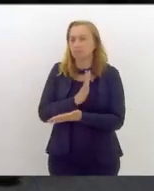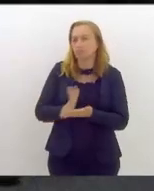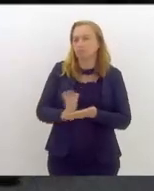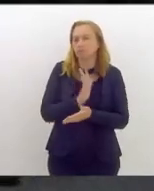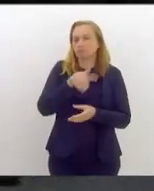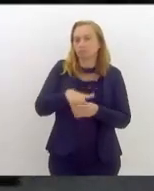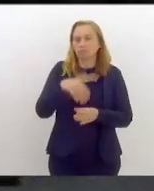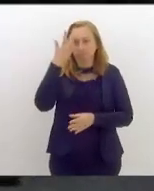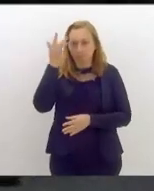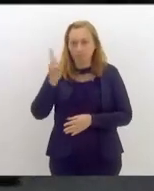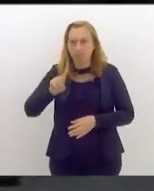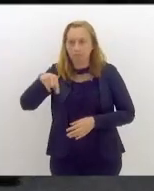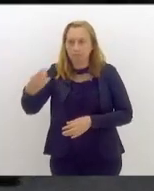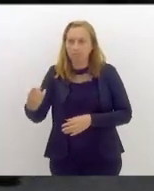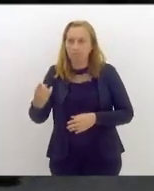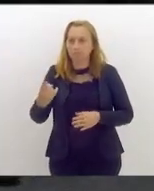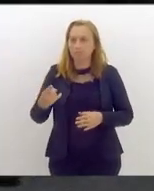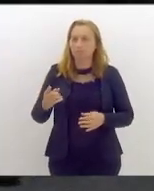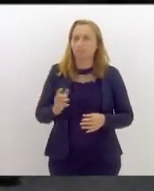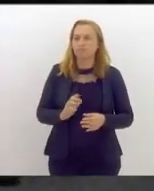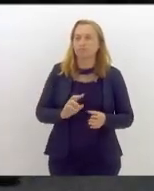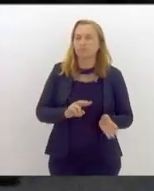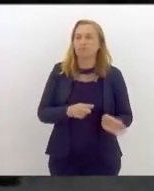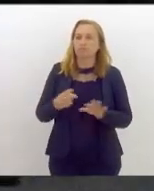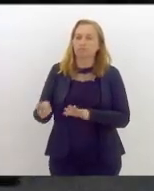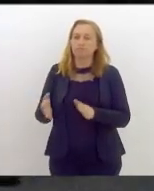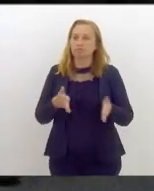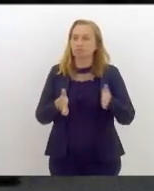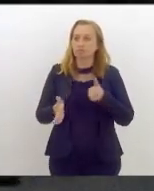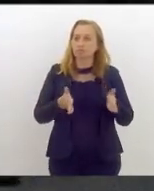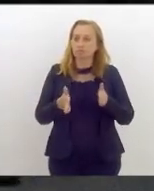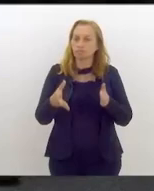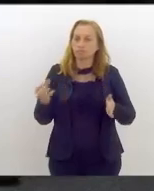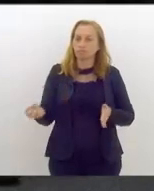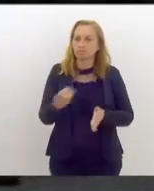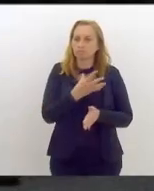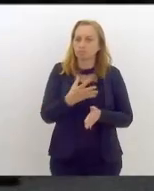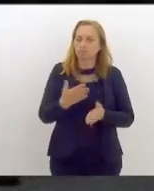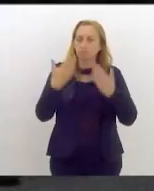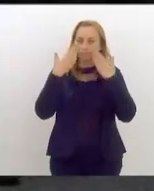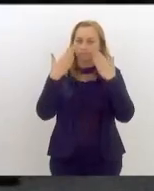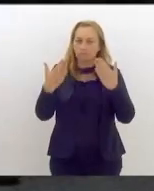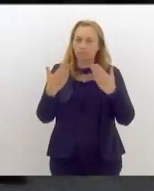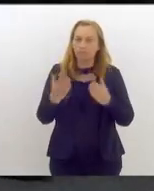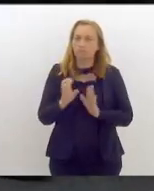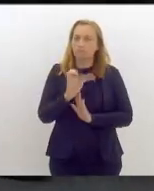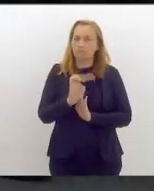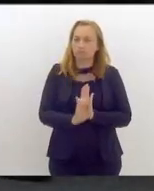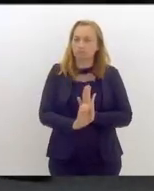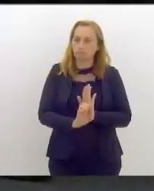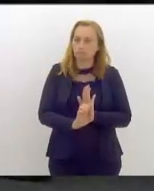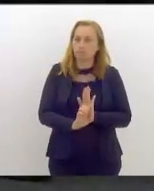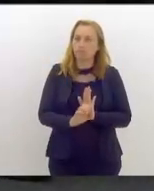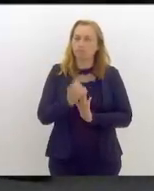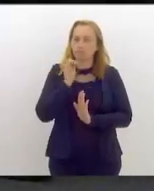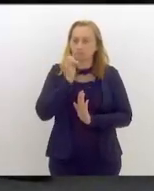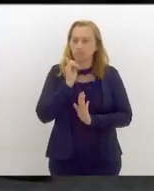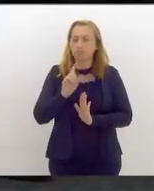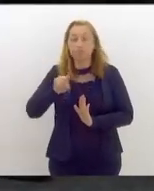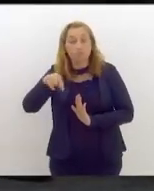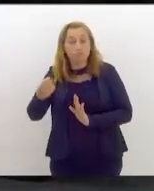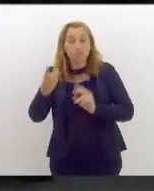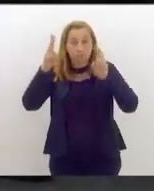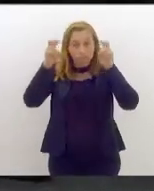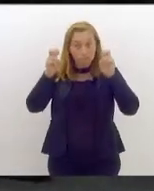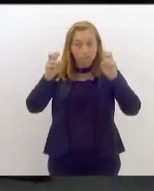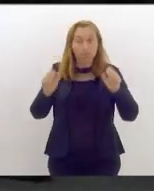e que sai para a próxima semana que se cria um prazo novo para a apresentação de emendas ao relatório a outra